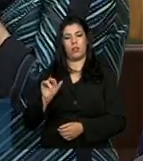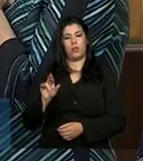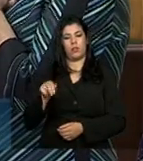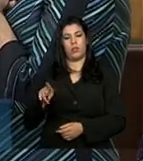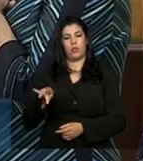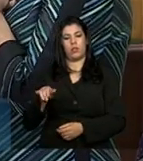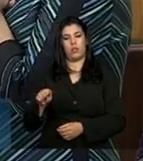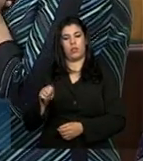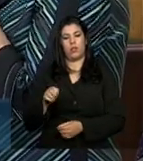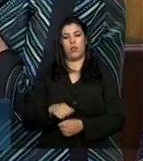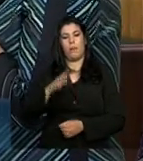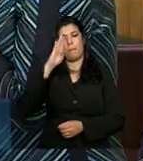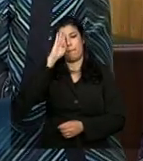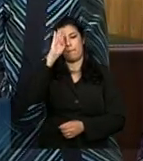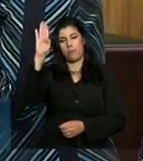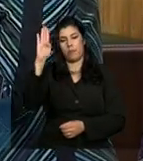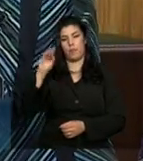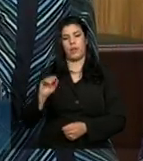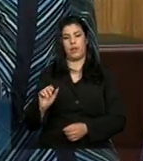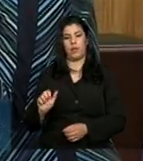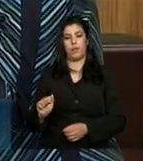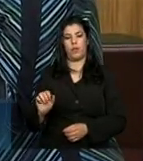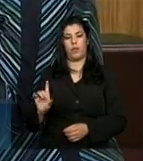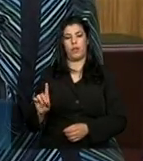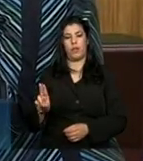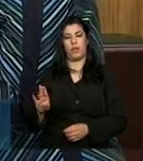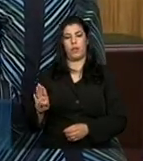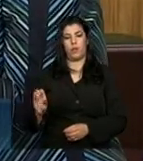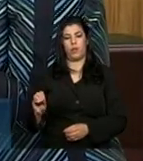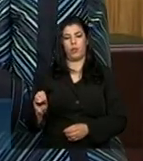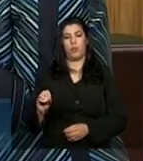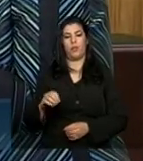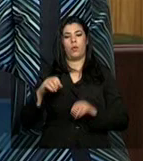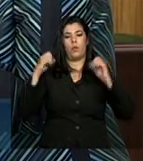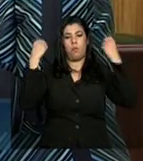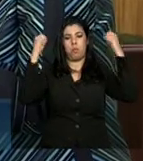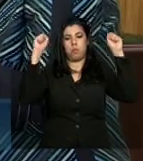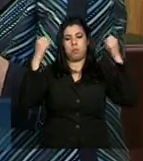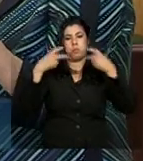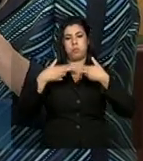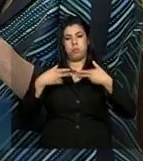Principalmente, então, adubos e máquinas e também alumínio.